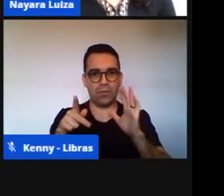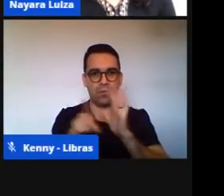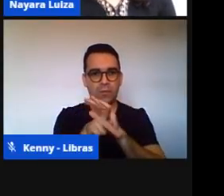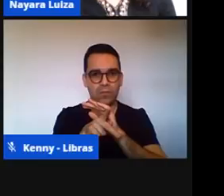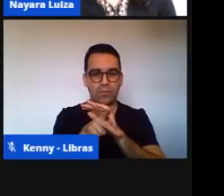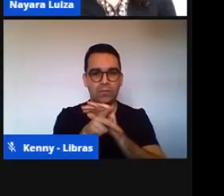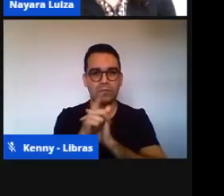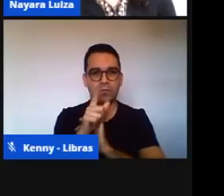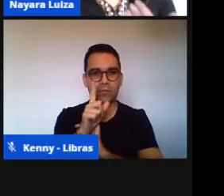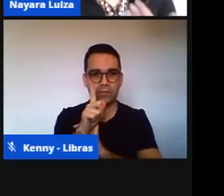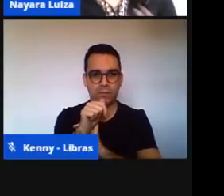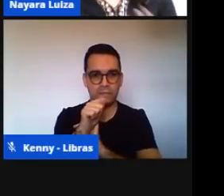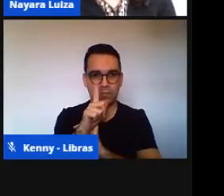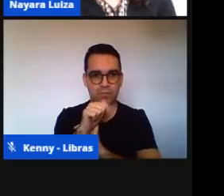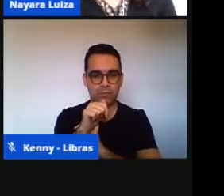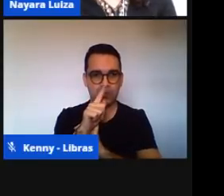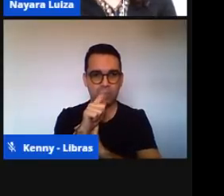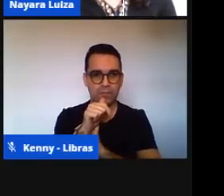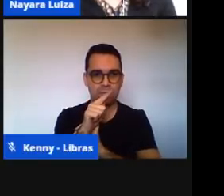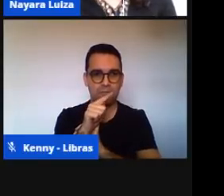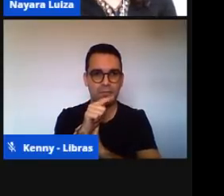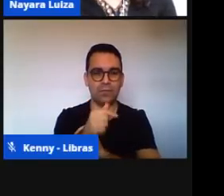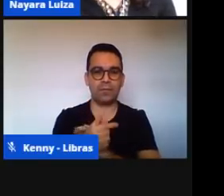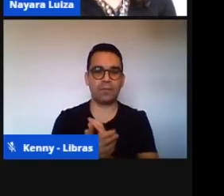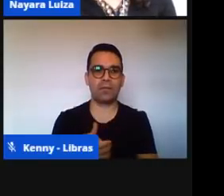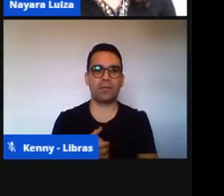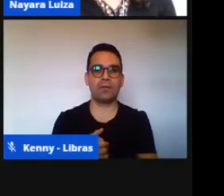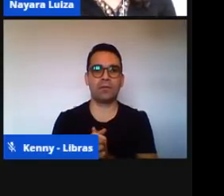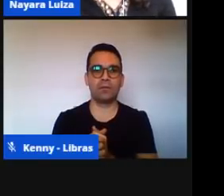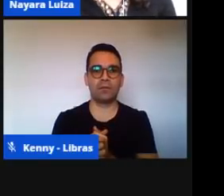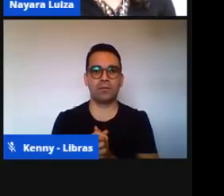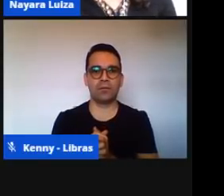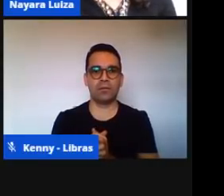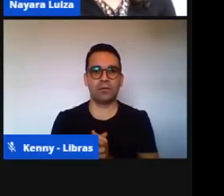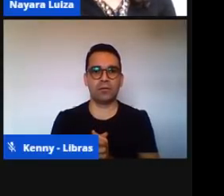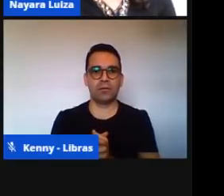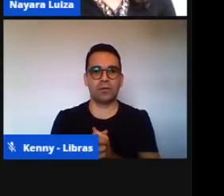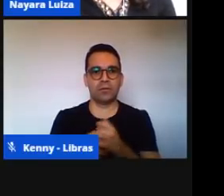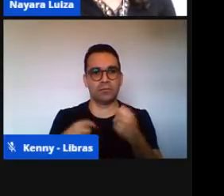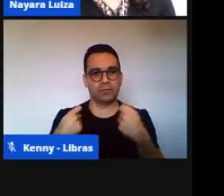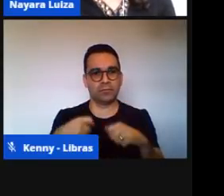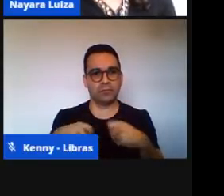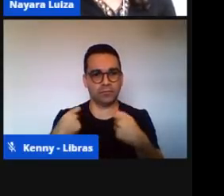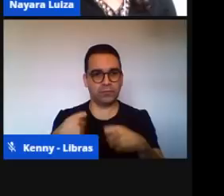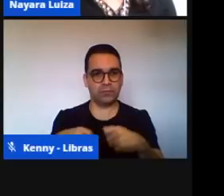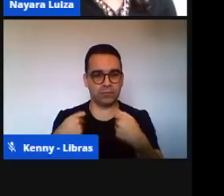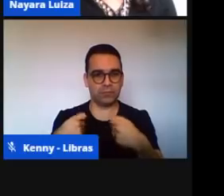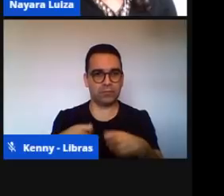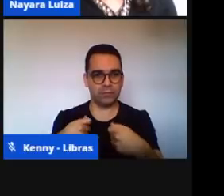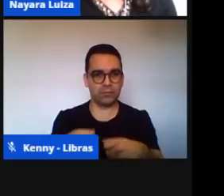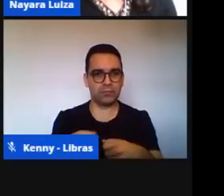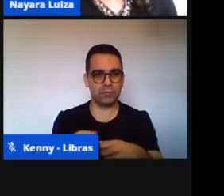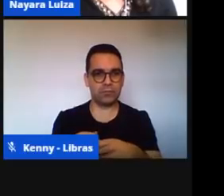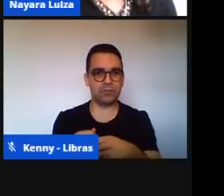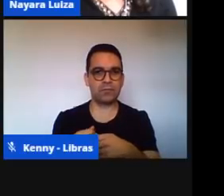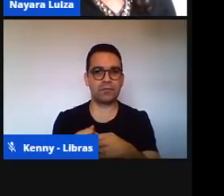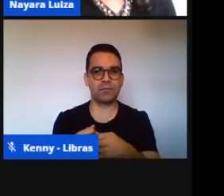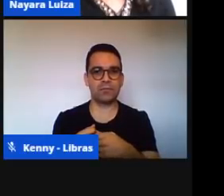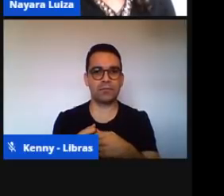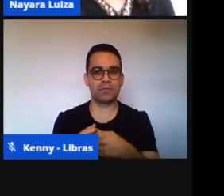onde a gente coloca a boca para tomar água, eles devem estar isolados, né? Não podem ser utilizados nesse momento.